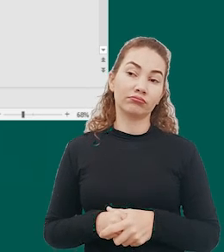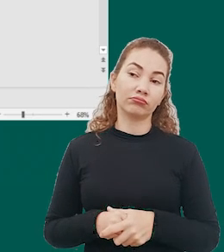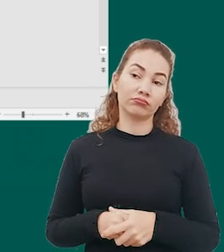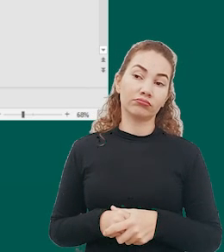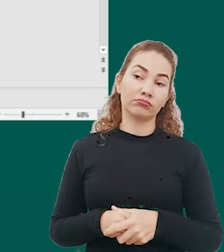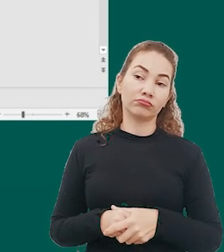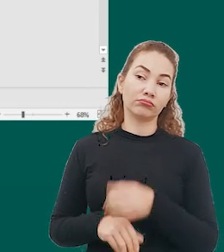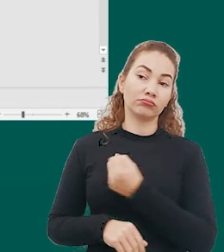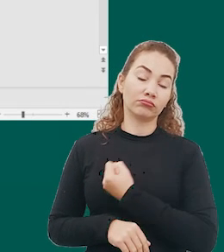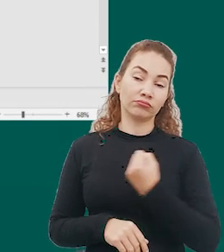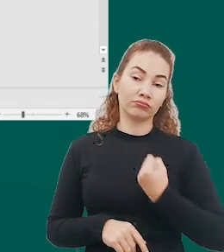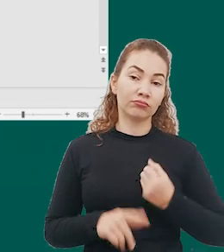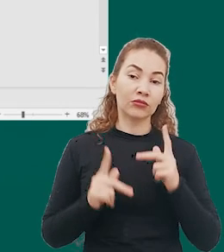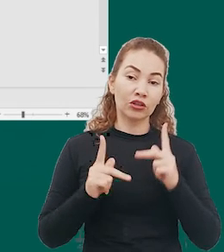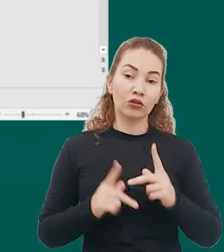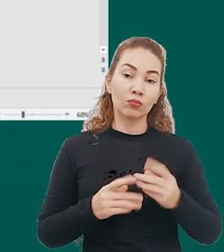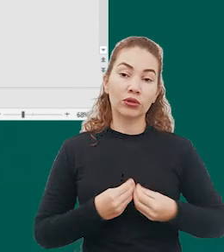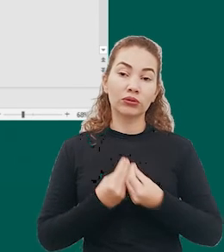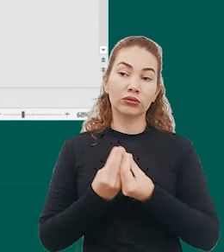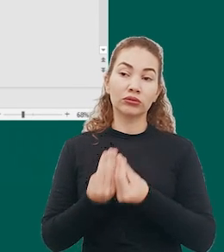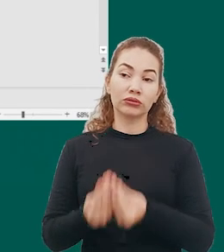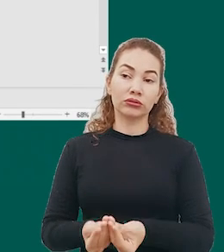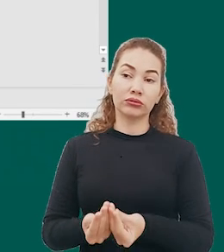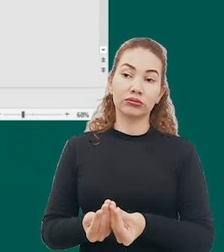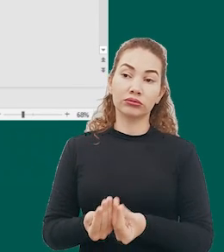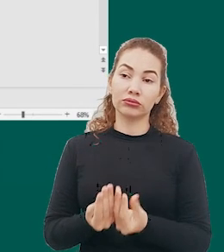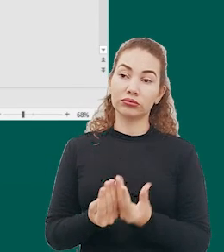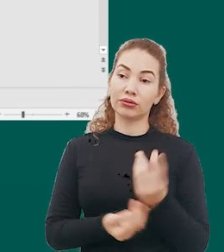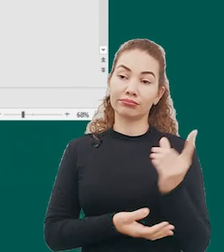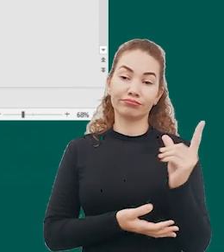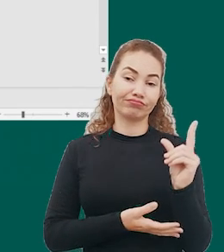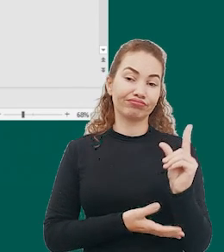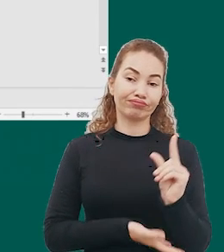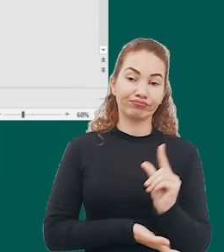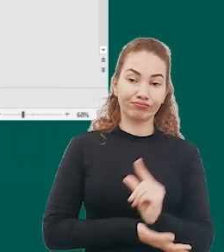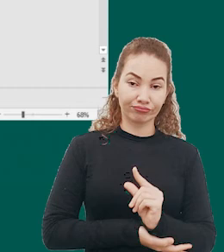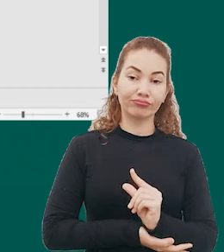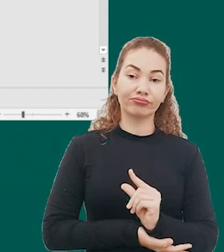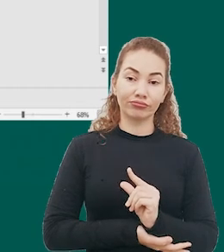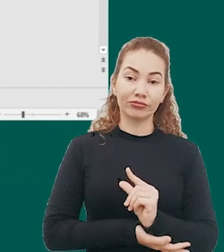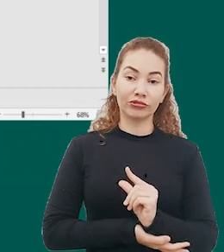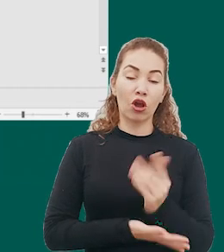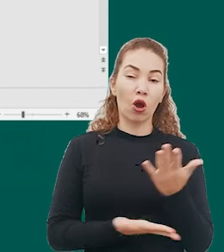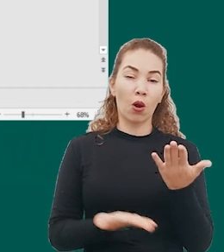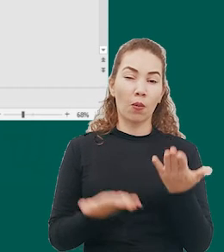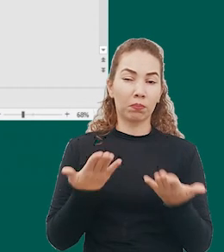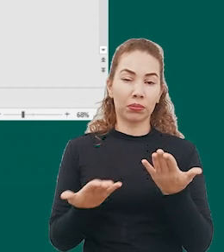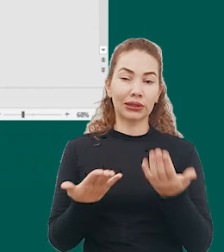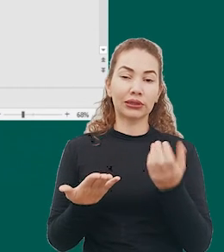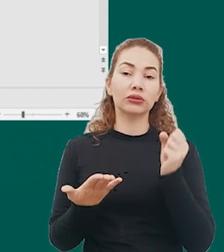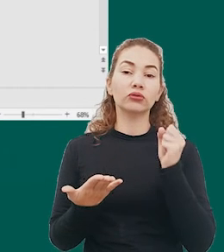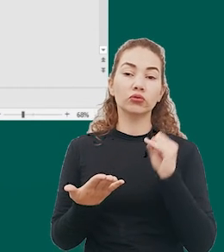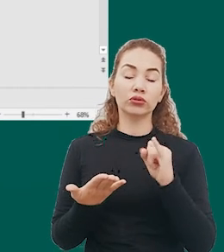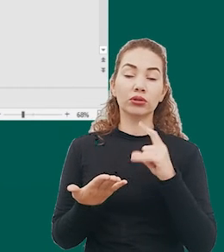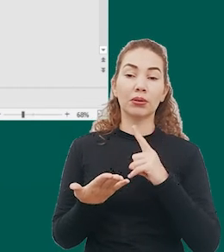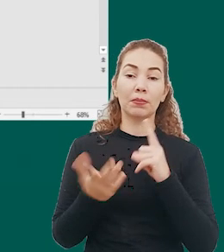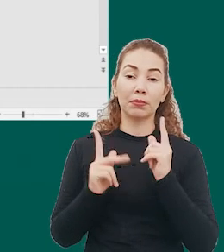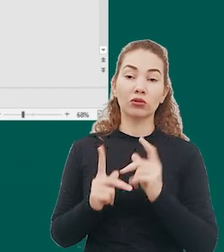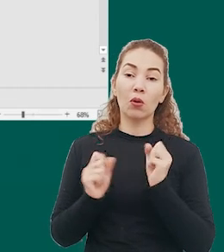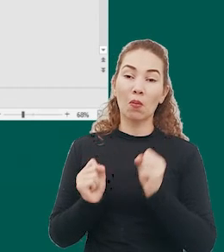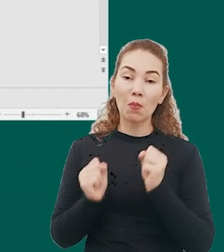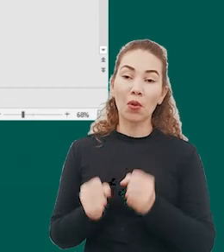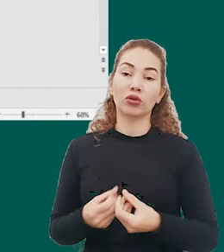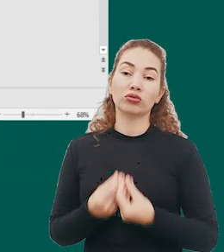O número de pessoas que doam é muito baixo comparado com o número de pessoas que poderiam